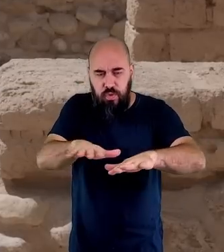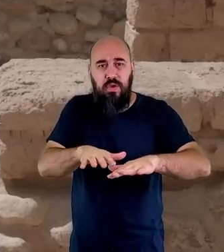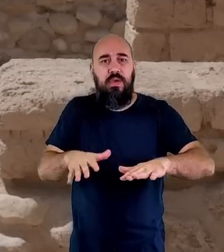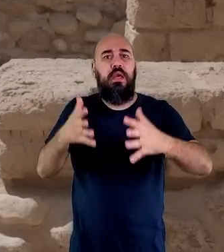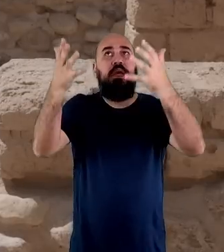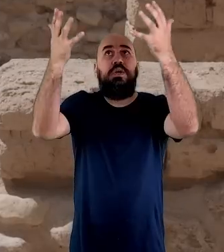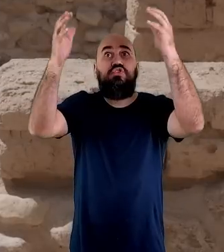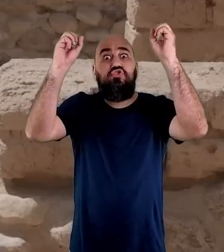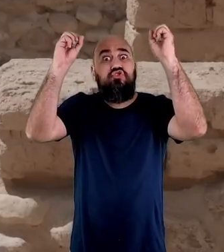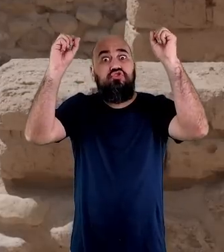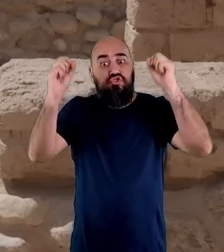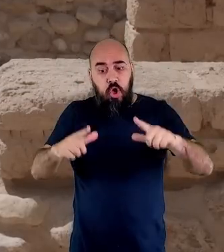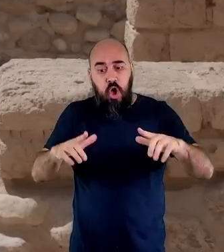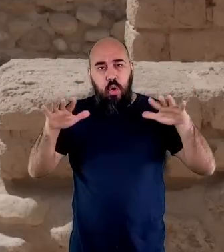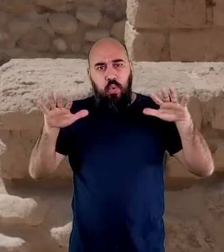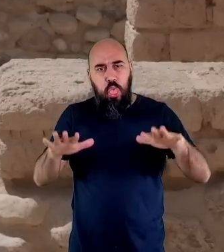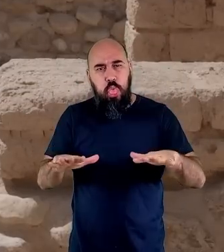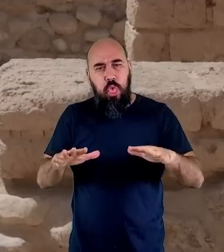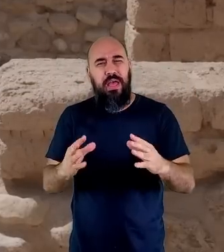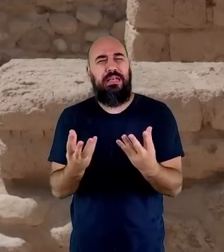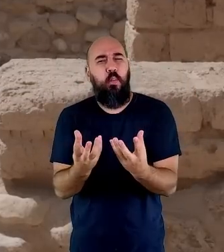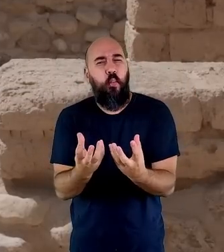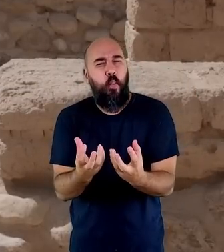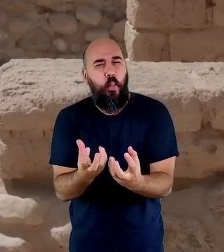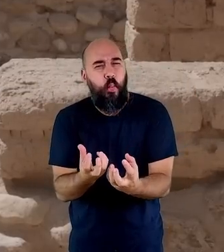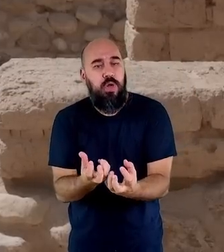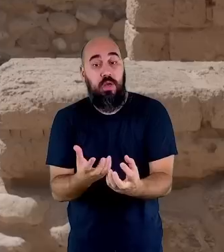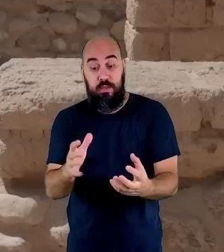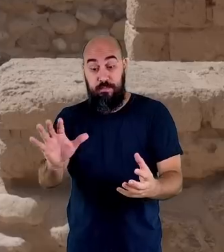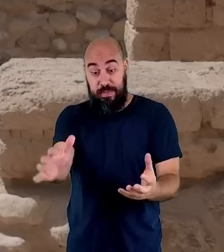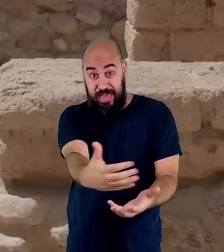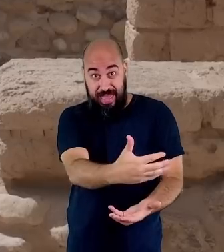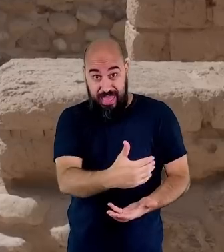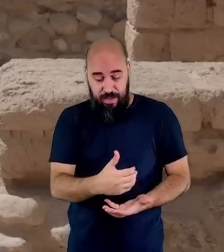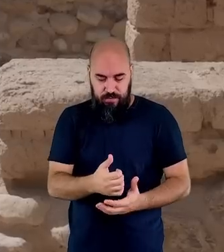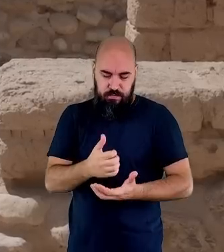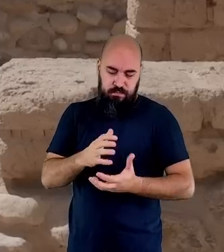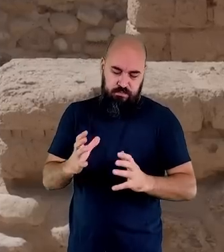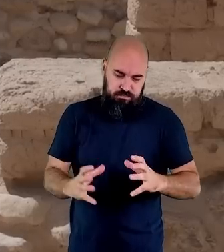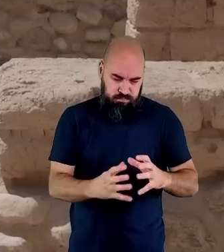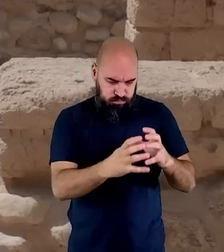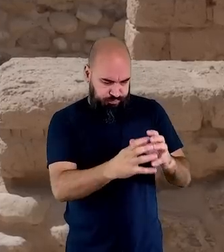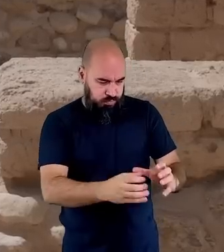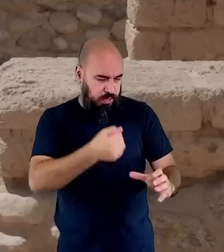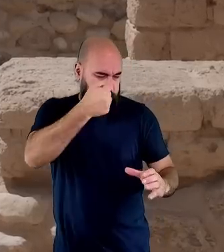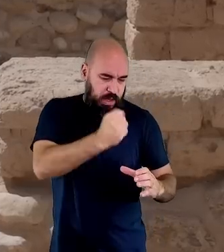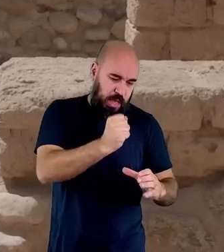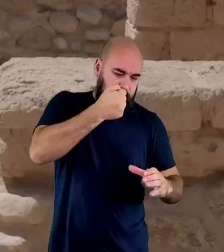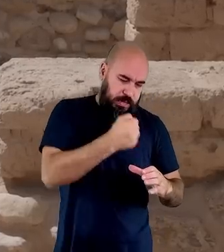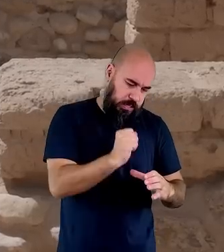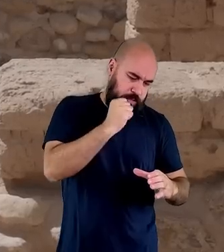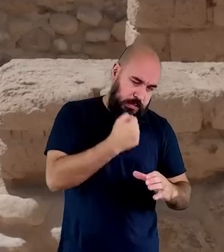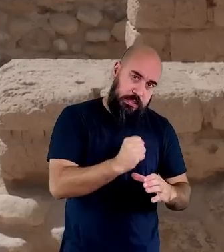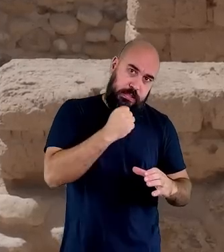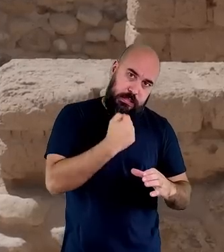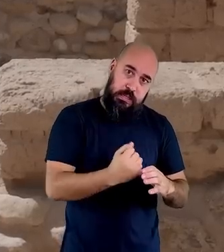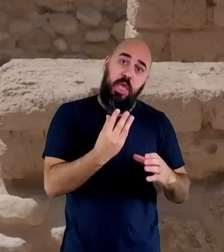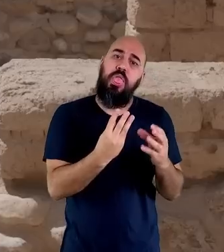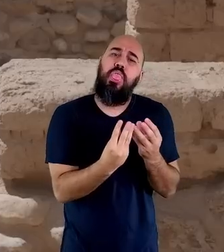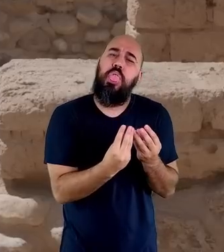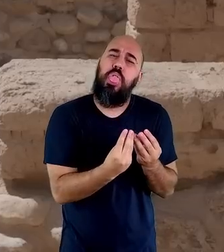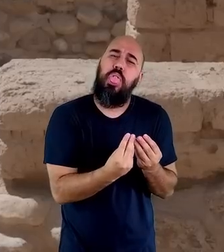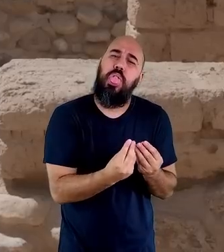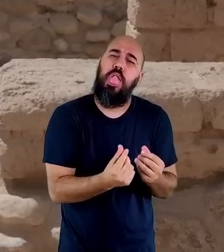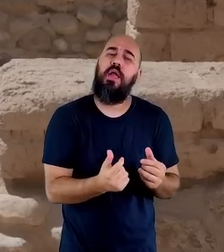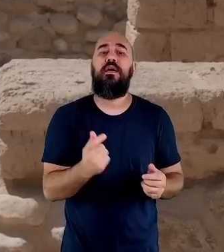no pilão para virar a farinha e fazer o pão de cada dia. Aliás, as refeições eram também normalmente feitas